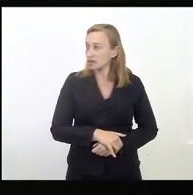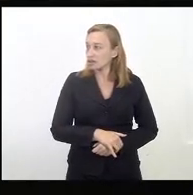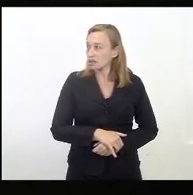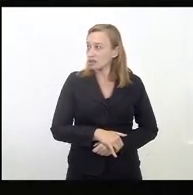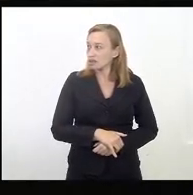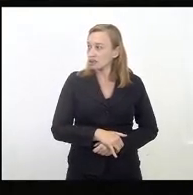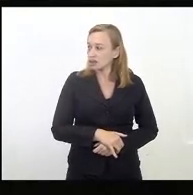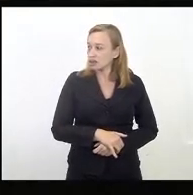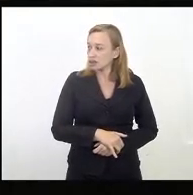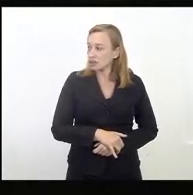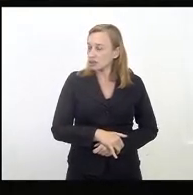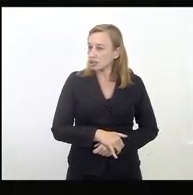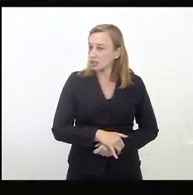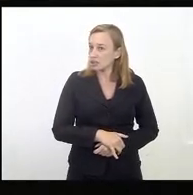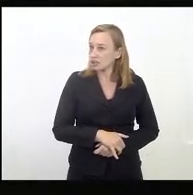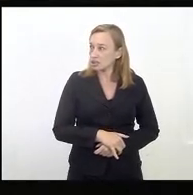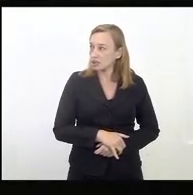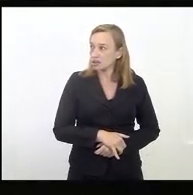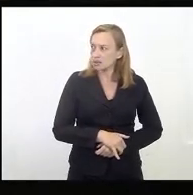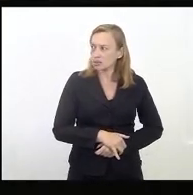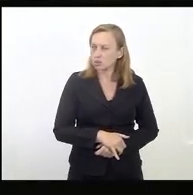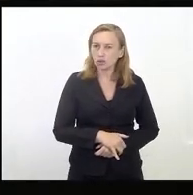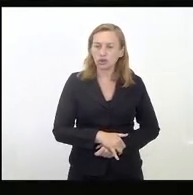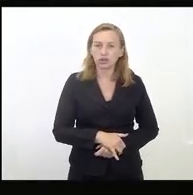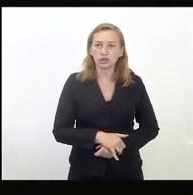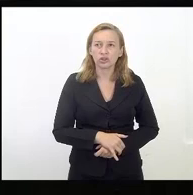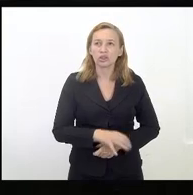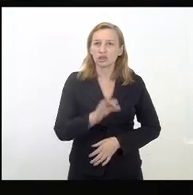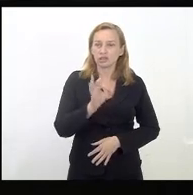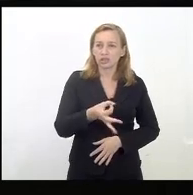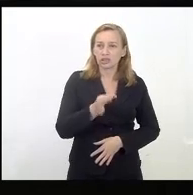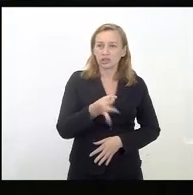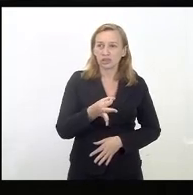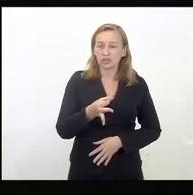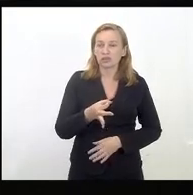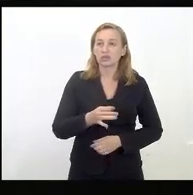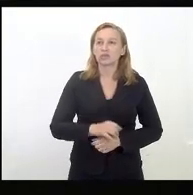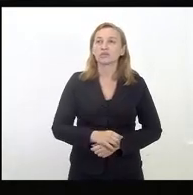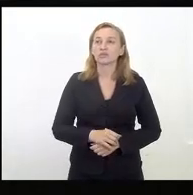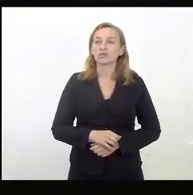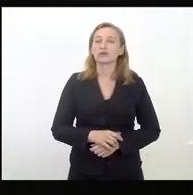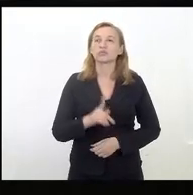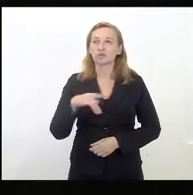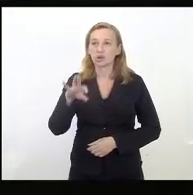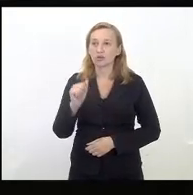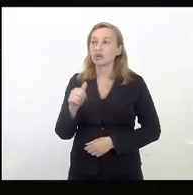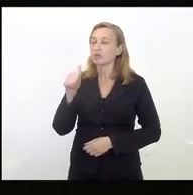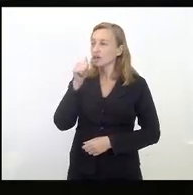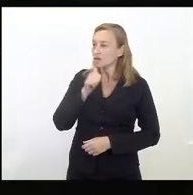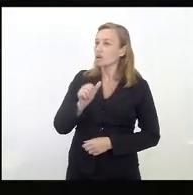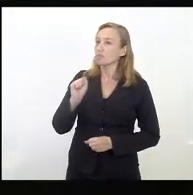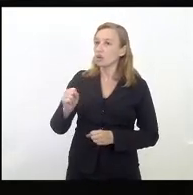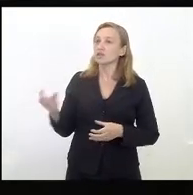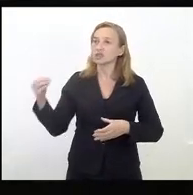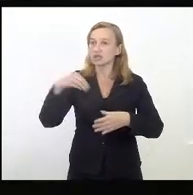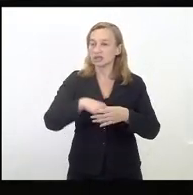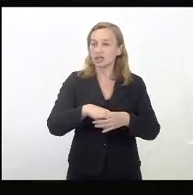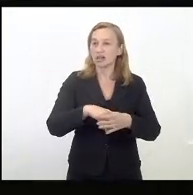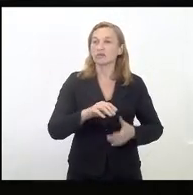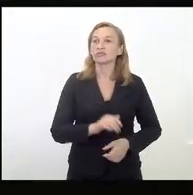se depender de si parla e com certeza teremos programas eficientes para que elas possam ingressar